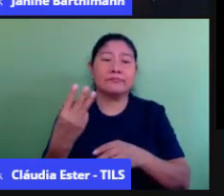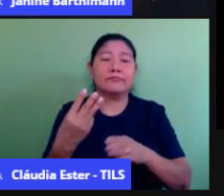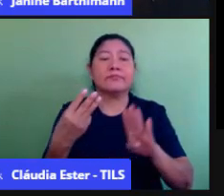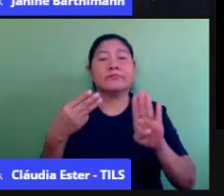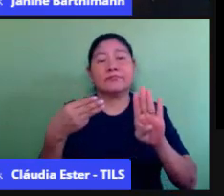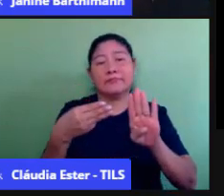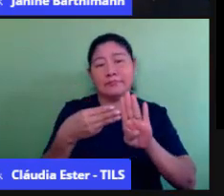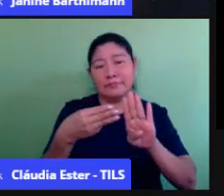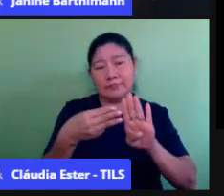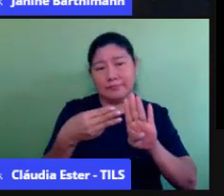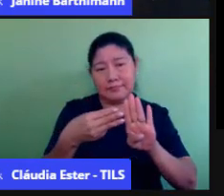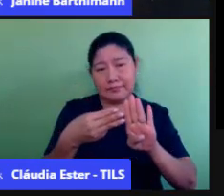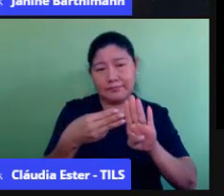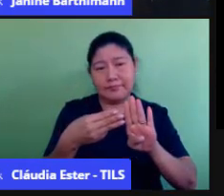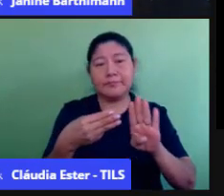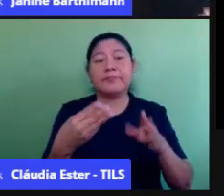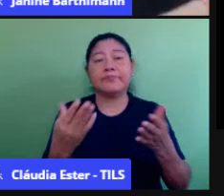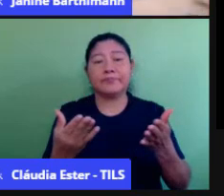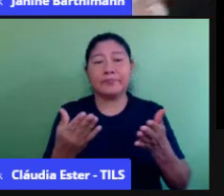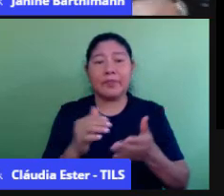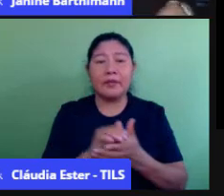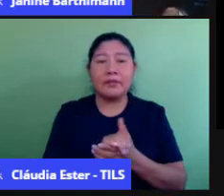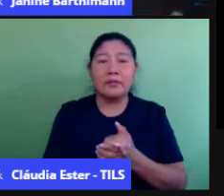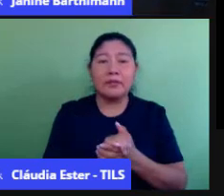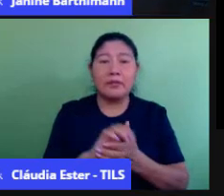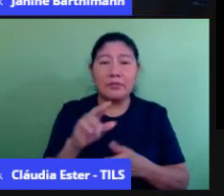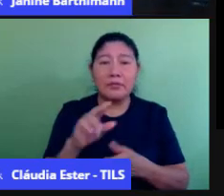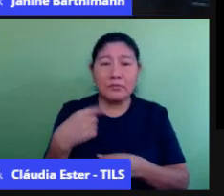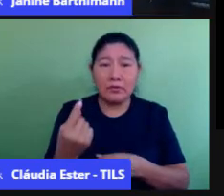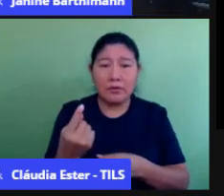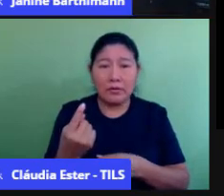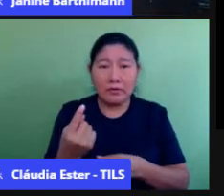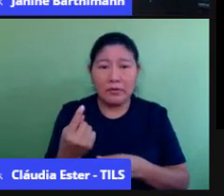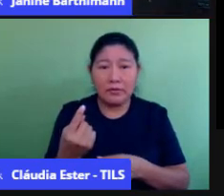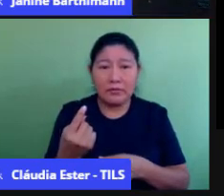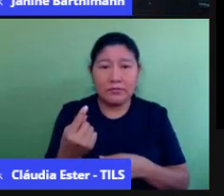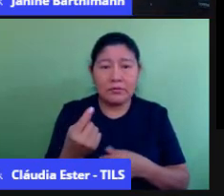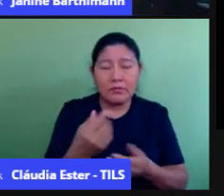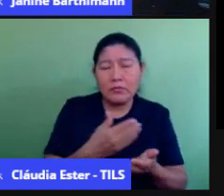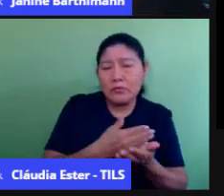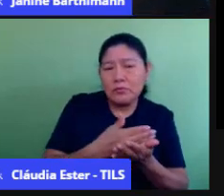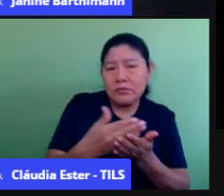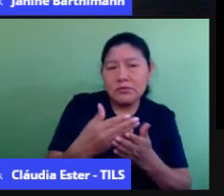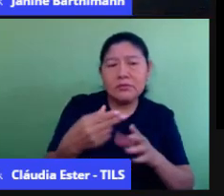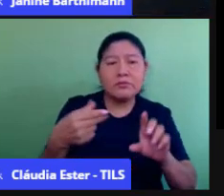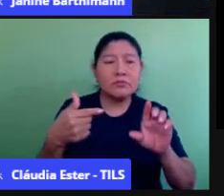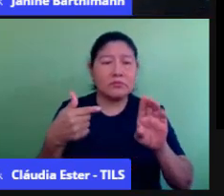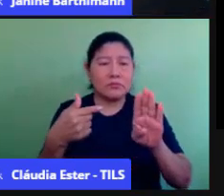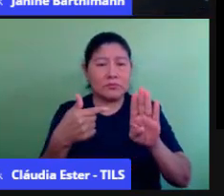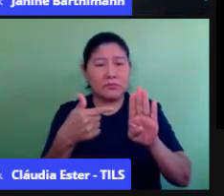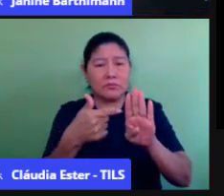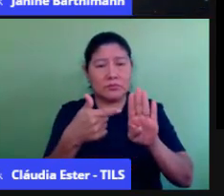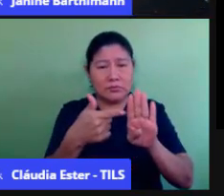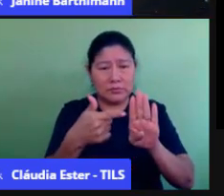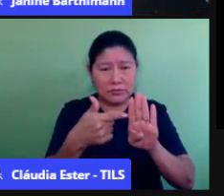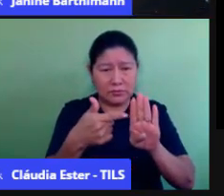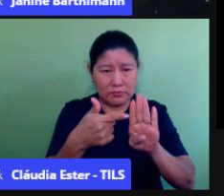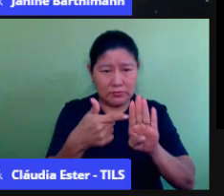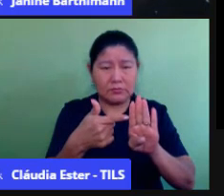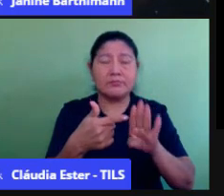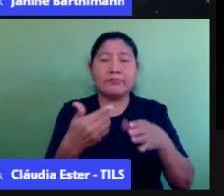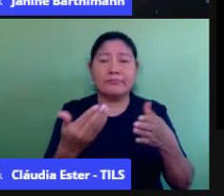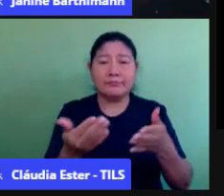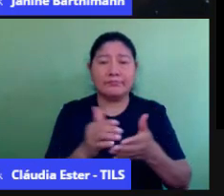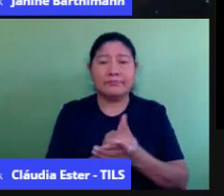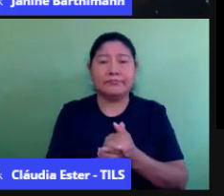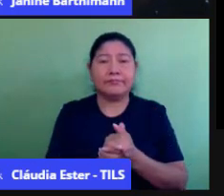também começando já nesse 2º aí que a gente está iniciando. Aí nós vamos ter a